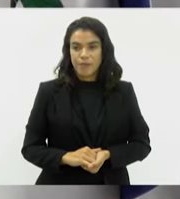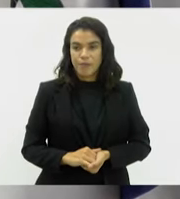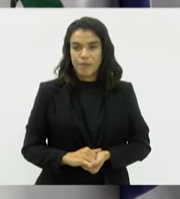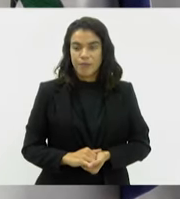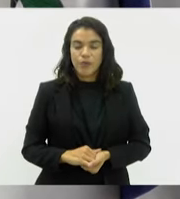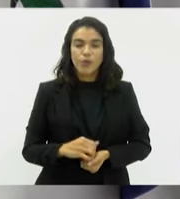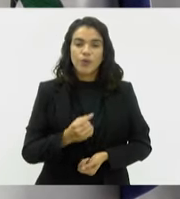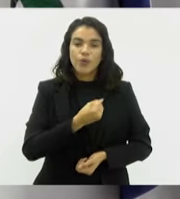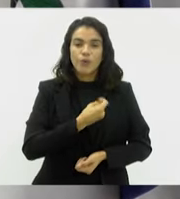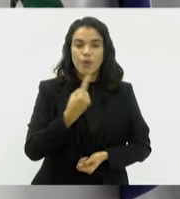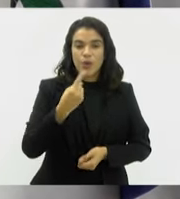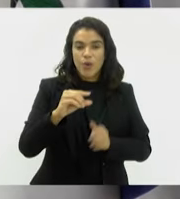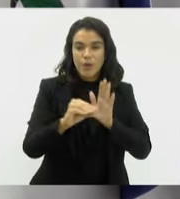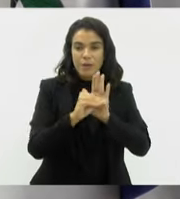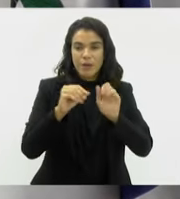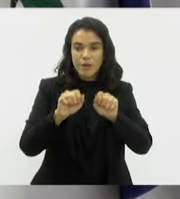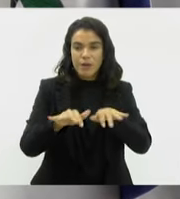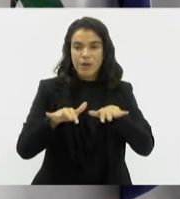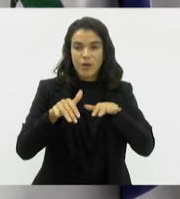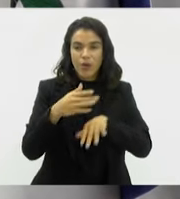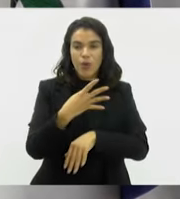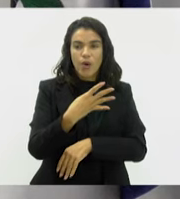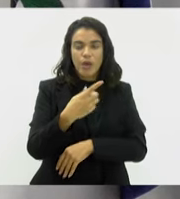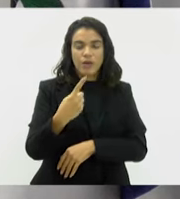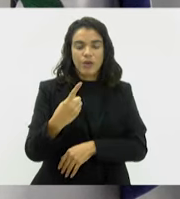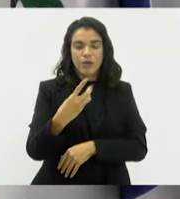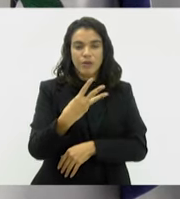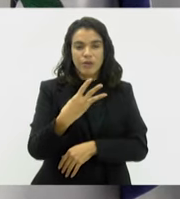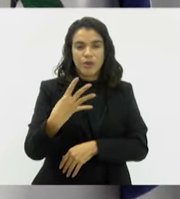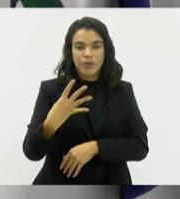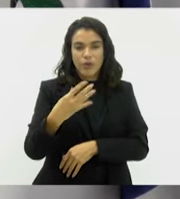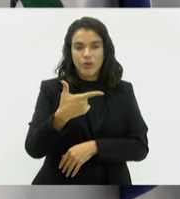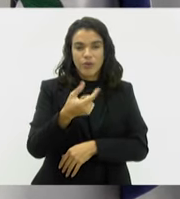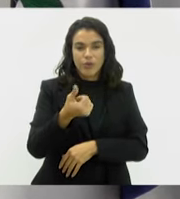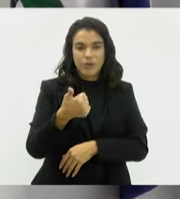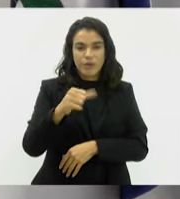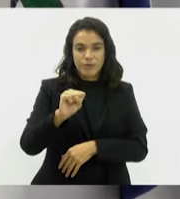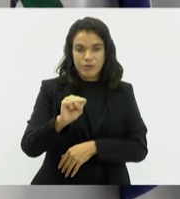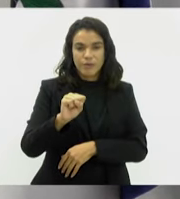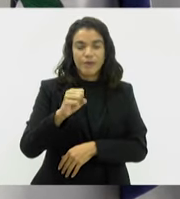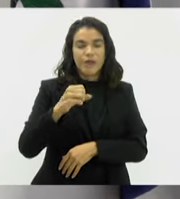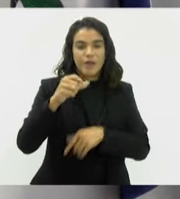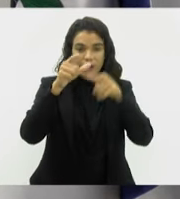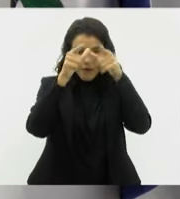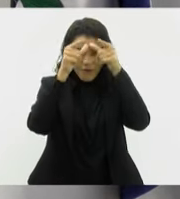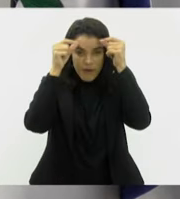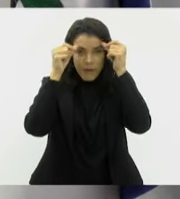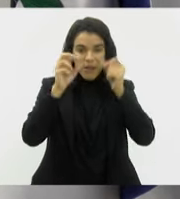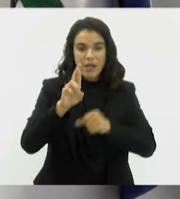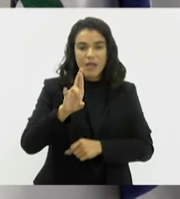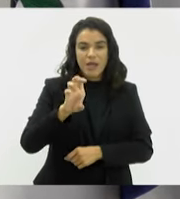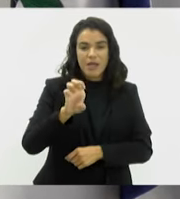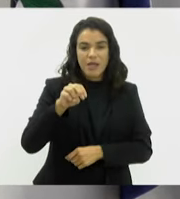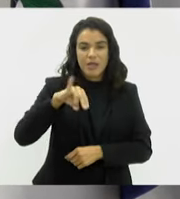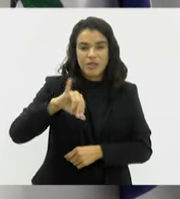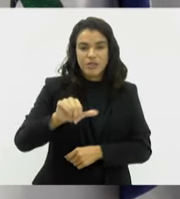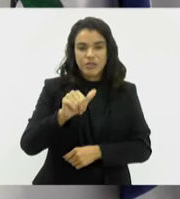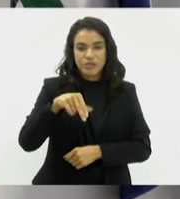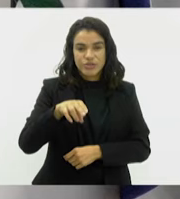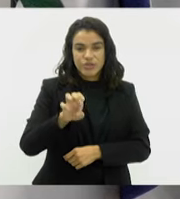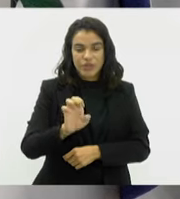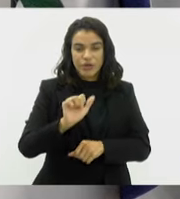Bem, item 1, emendas de plenário ao projeto de lei 4134/18, de autoria dos deputados enfermeira Rejane e Paulo Ramos, que altera o